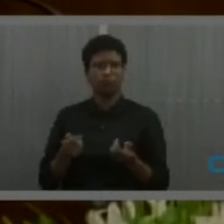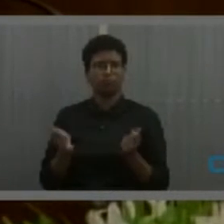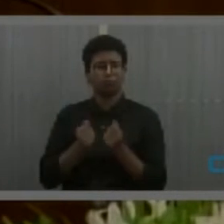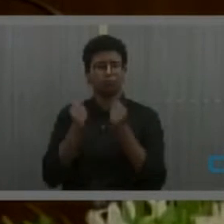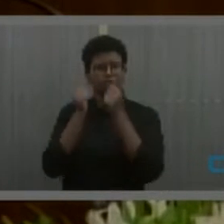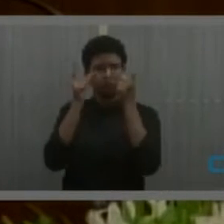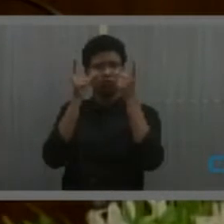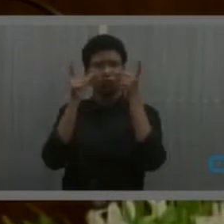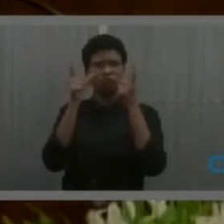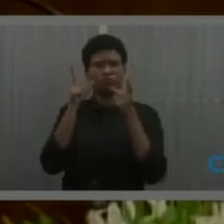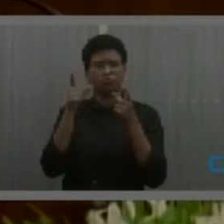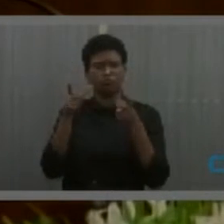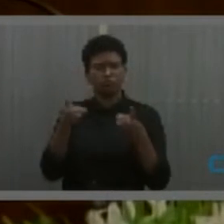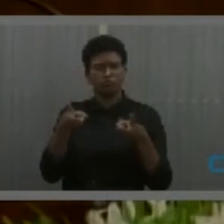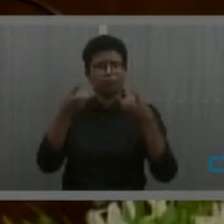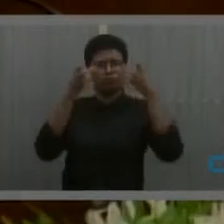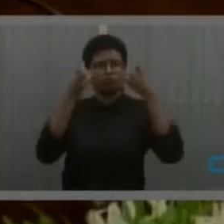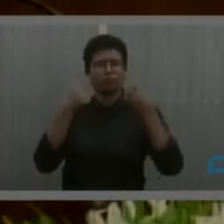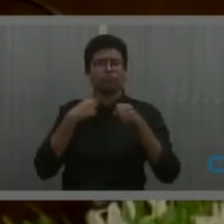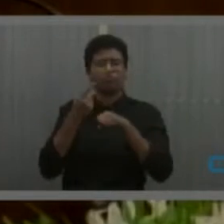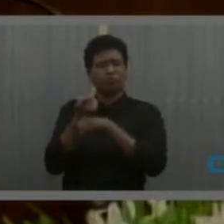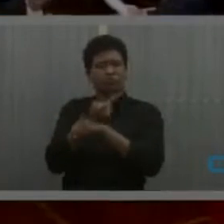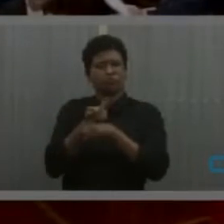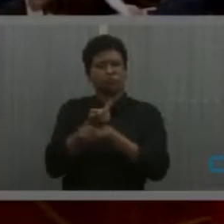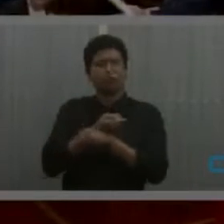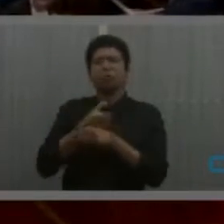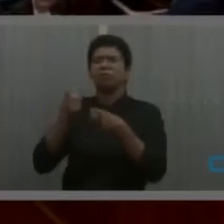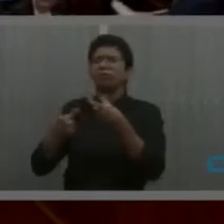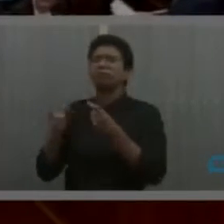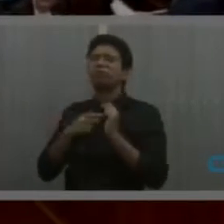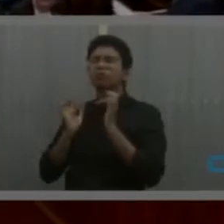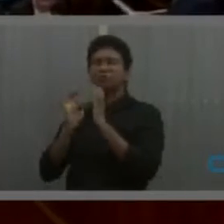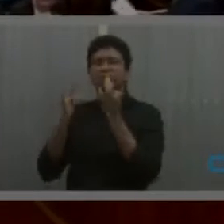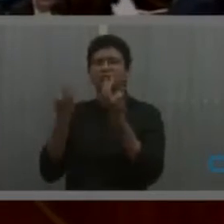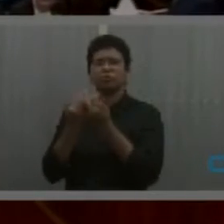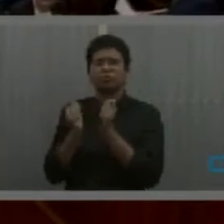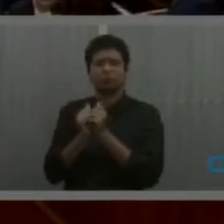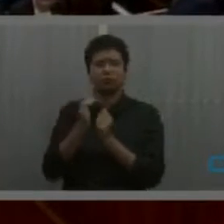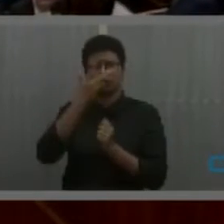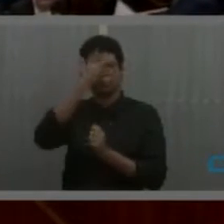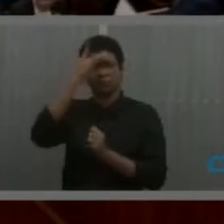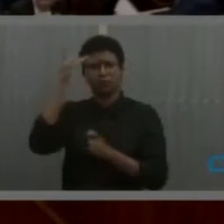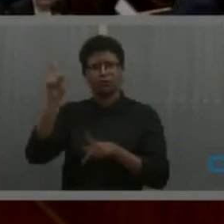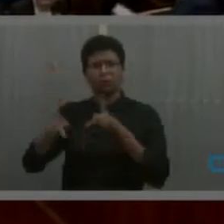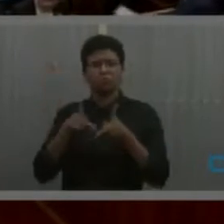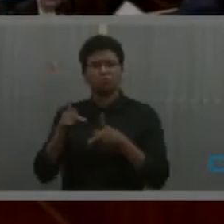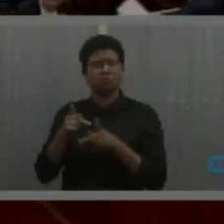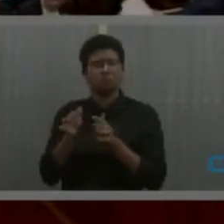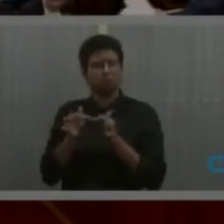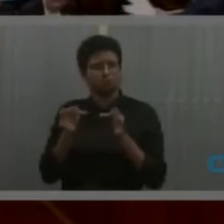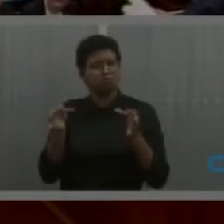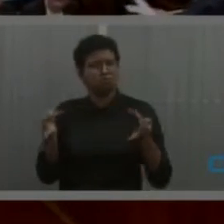despertaram em mim o interesse de buscar minhas origens, junto a essa gente simpática e tão